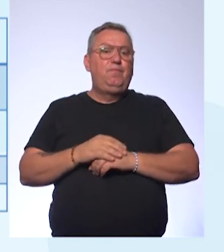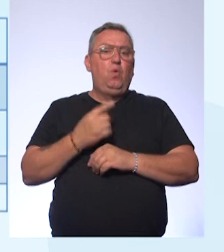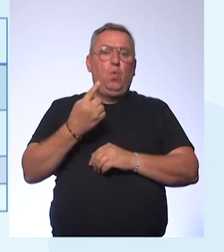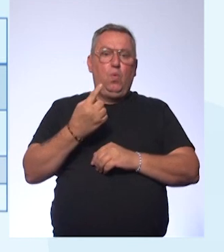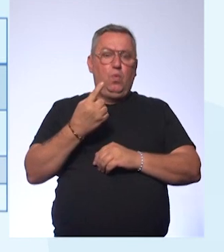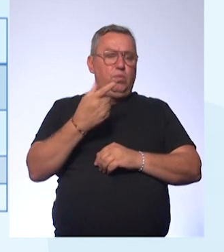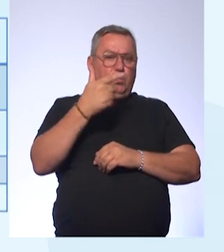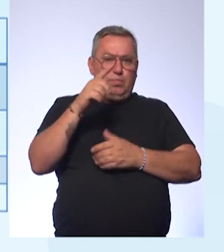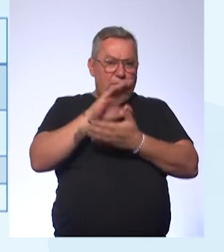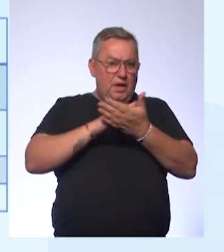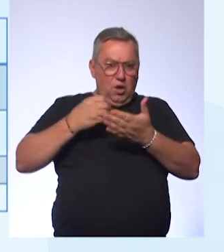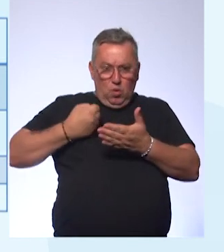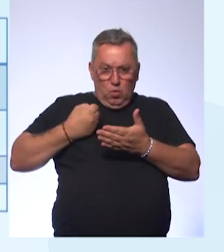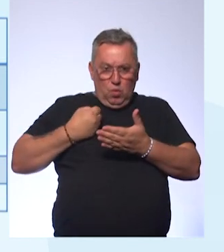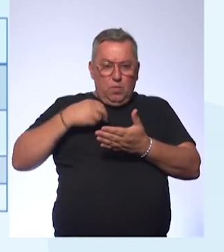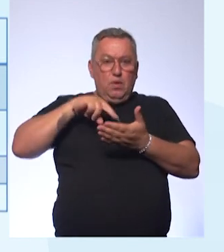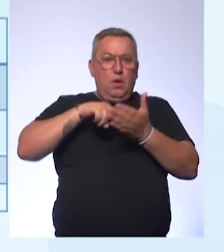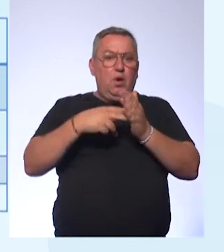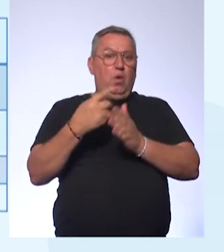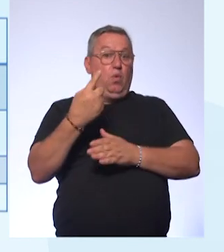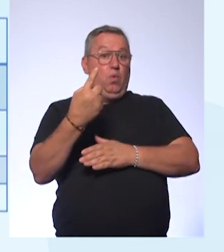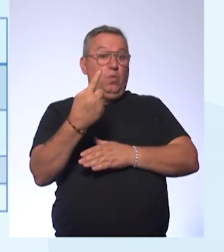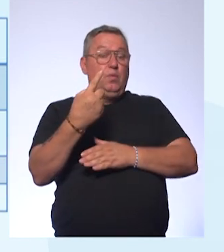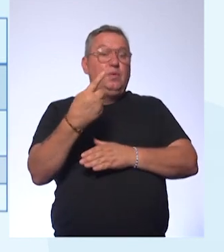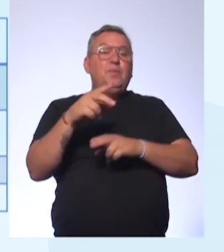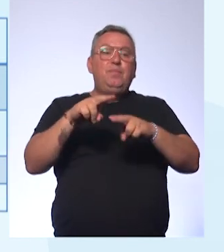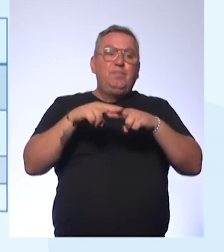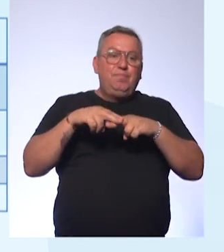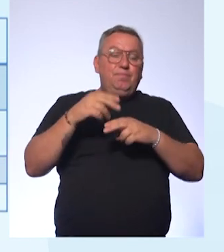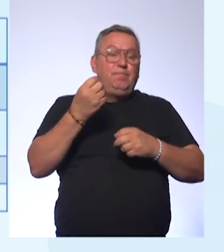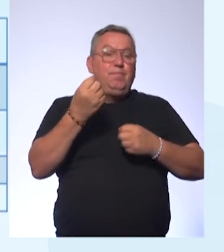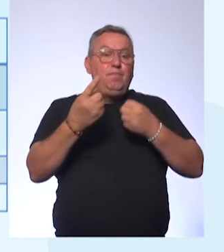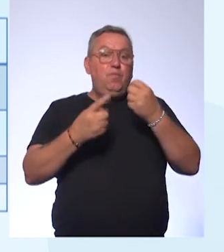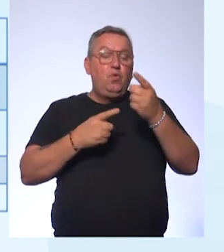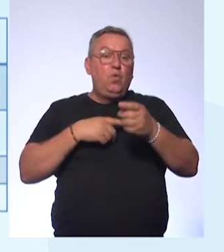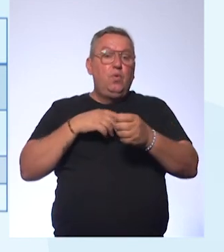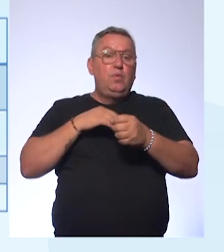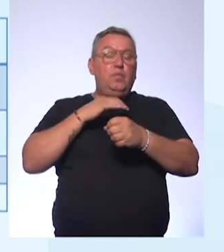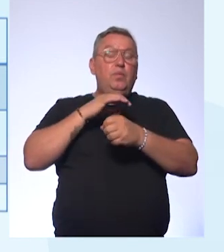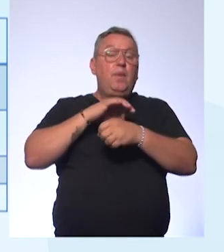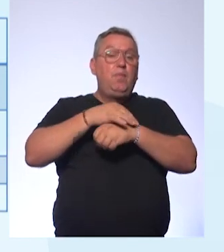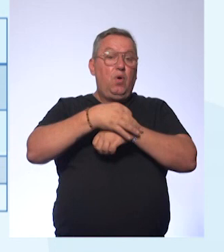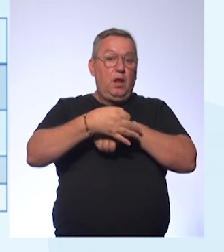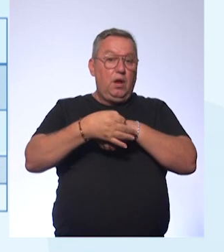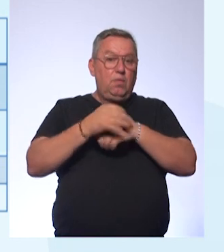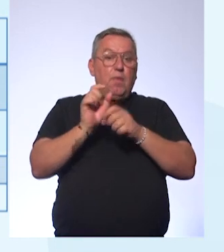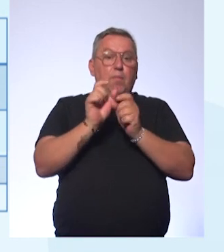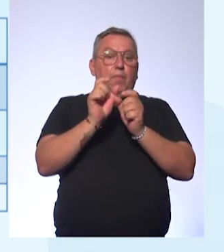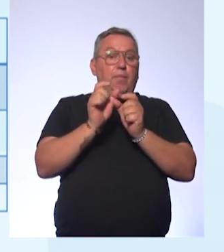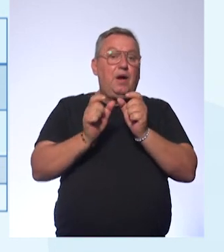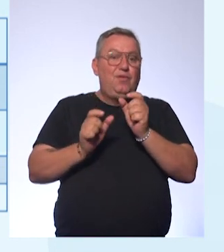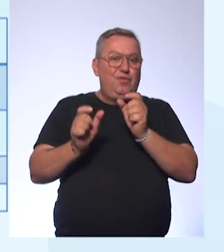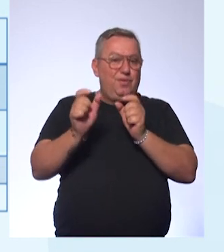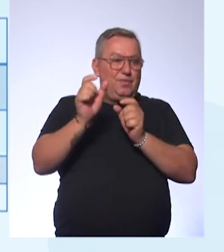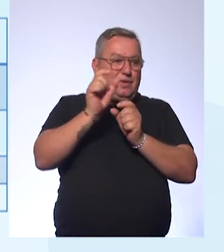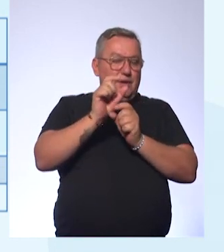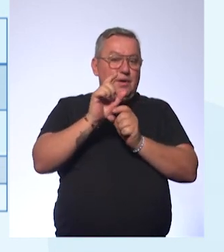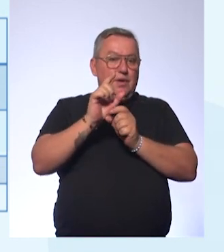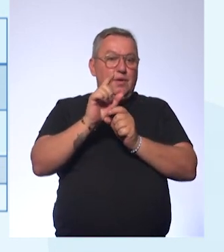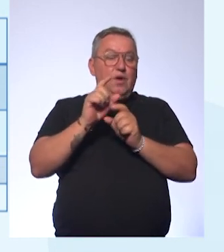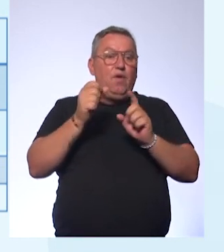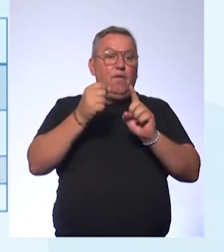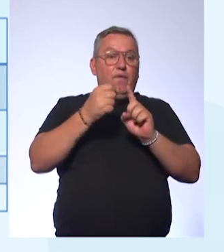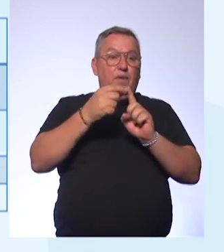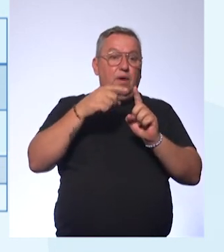apenas uma partícula. Portanto, ou uma molécula, ou uma partícula, tá certo. O ferro, nós